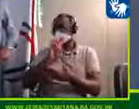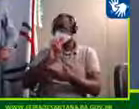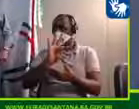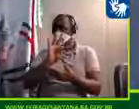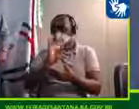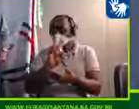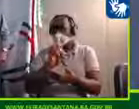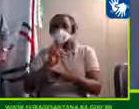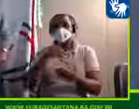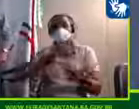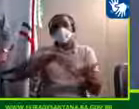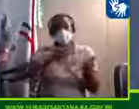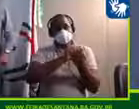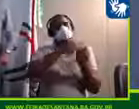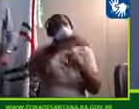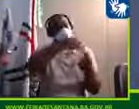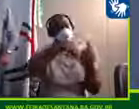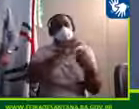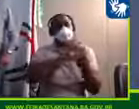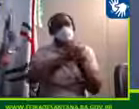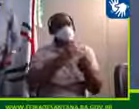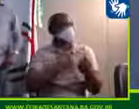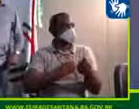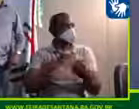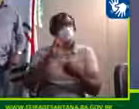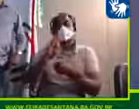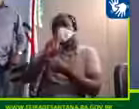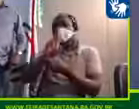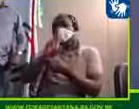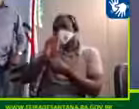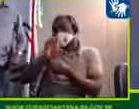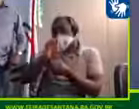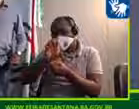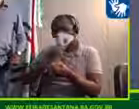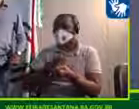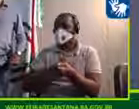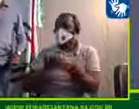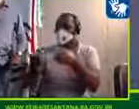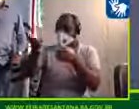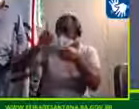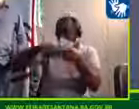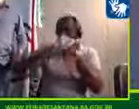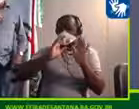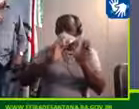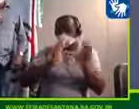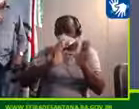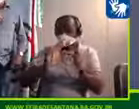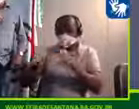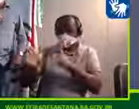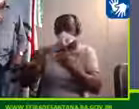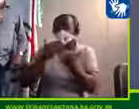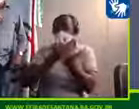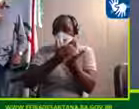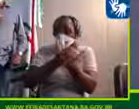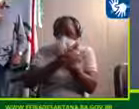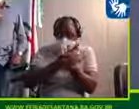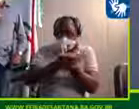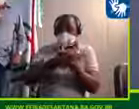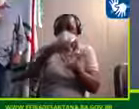deve retornar a partir. Mas Borges Júnior nos acompanha aqui, porque qualquer tipo de dúvida, qualquer tipo